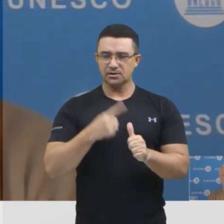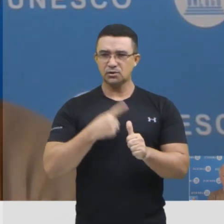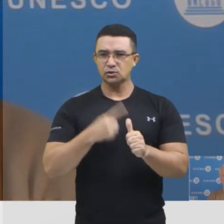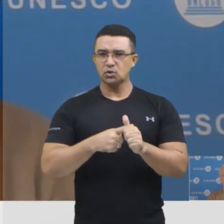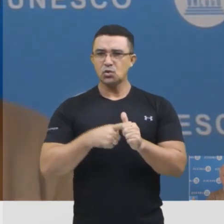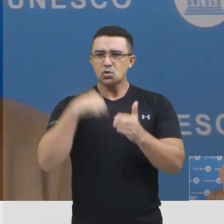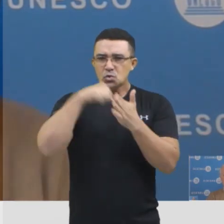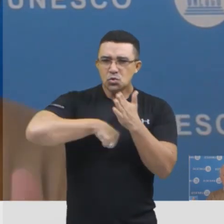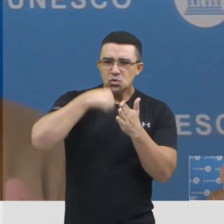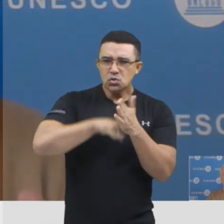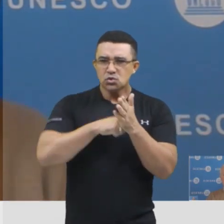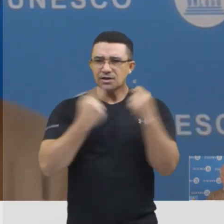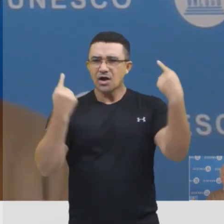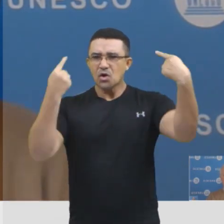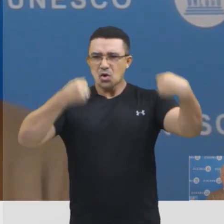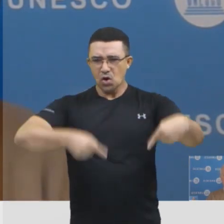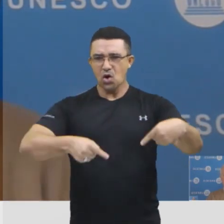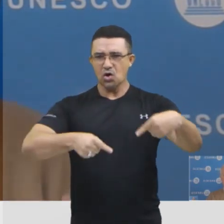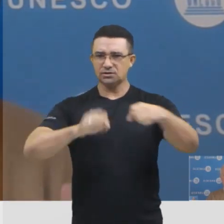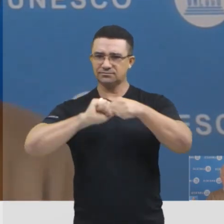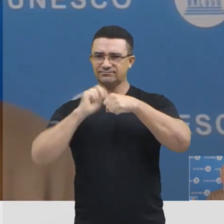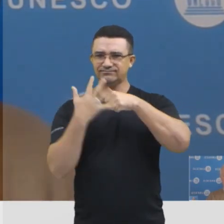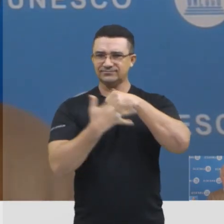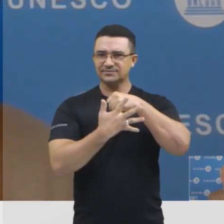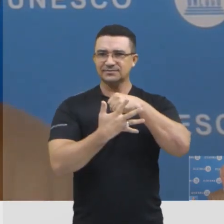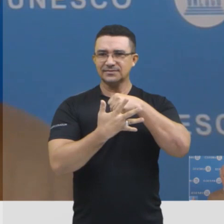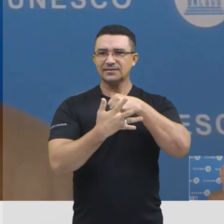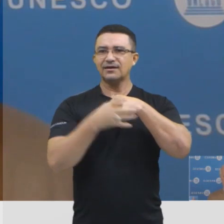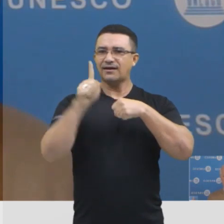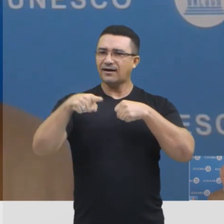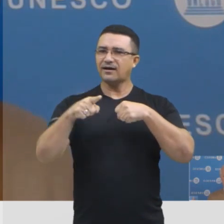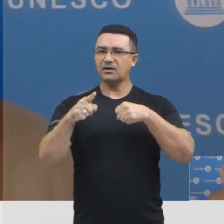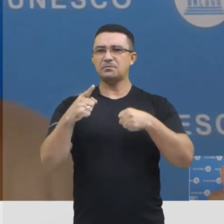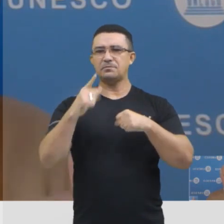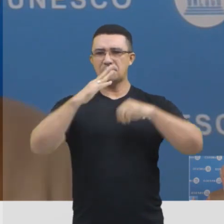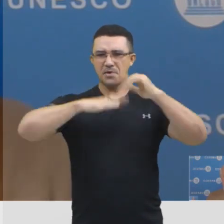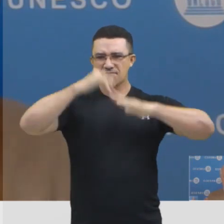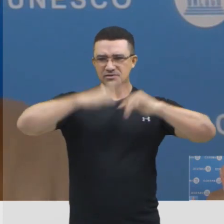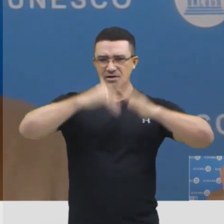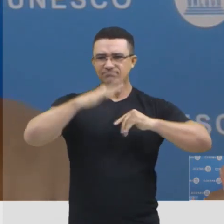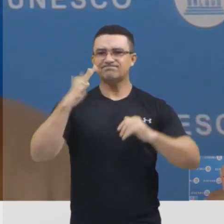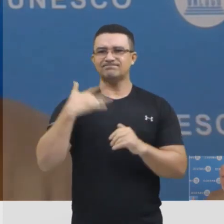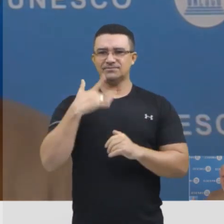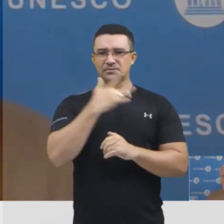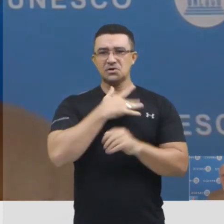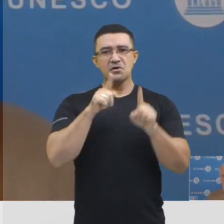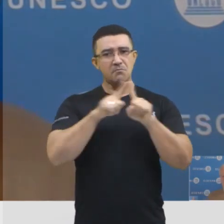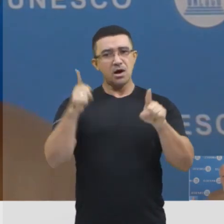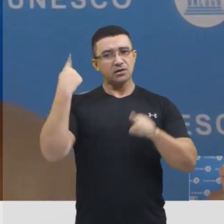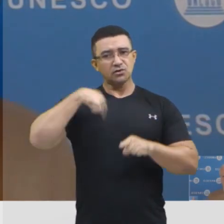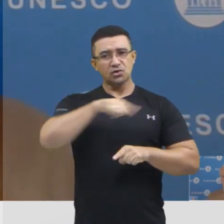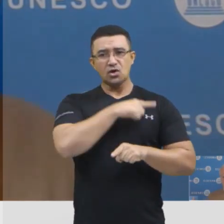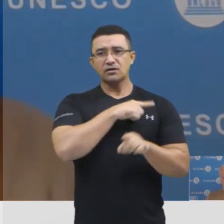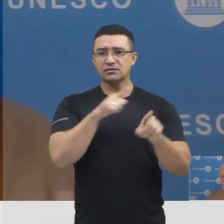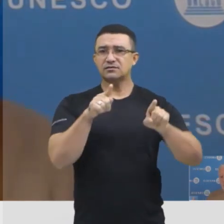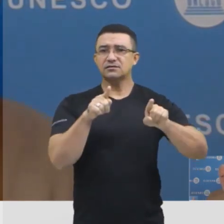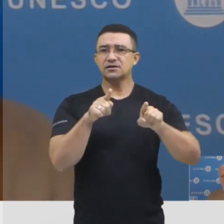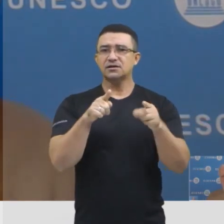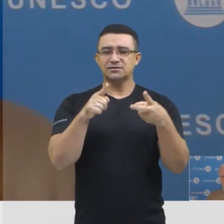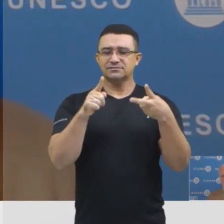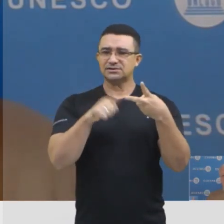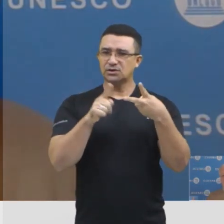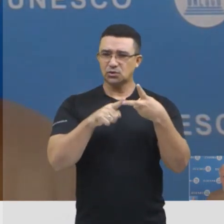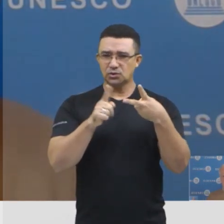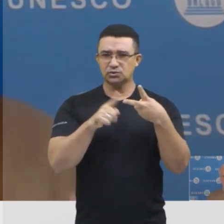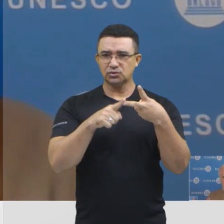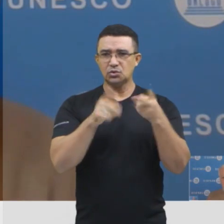o coronavírus estão, evidentemente, os profissionais da saúde. Mas nós estamos na segunda linha. A segunda linha